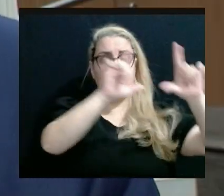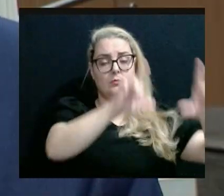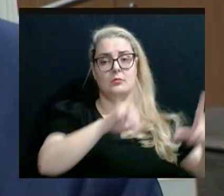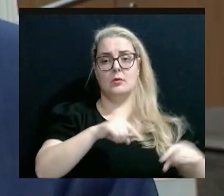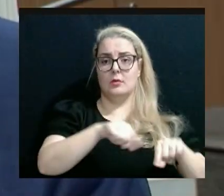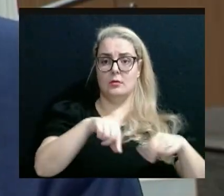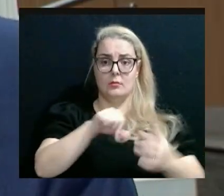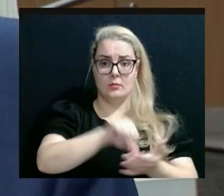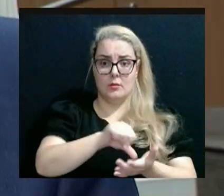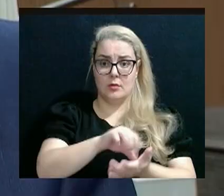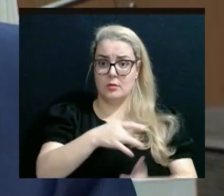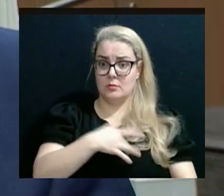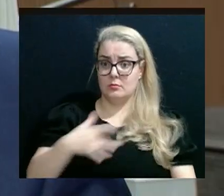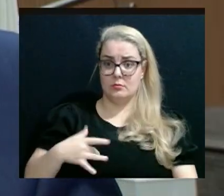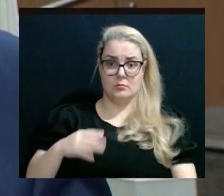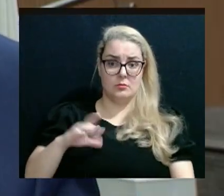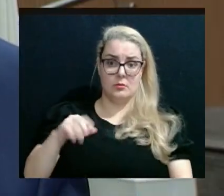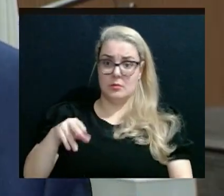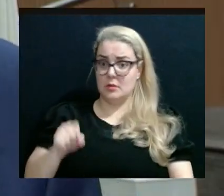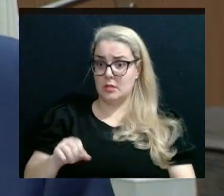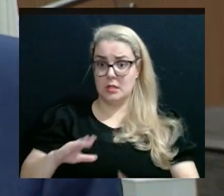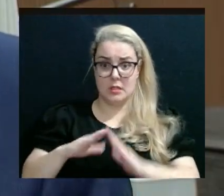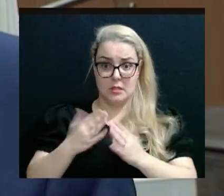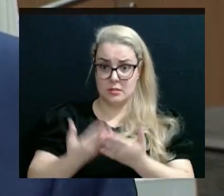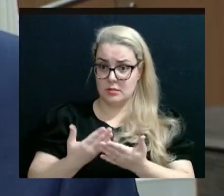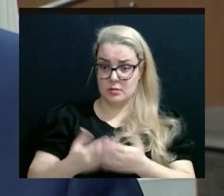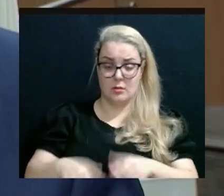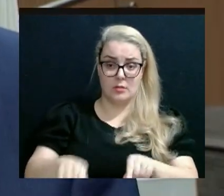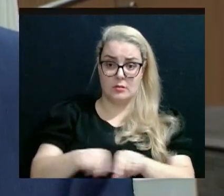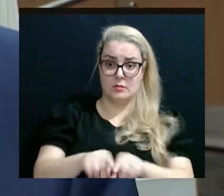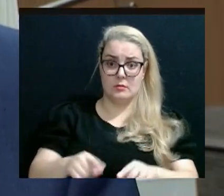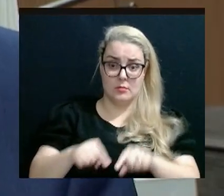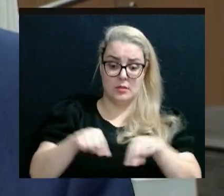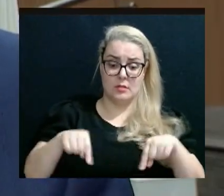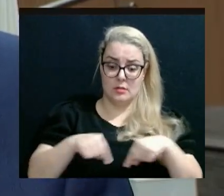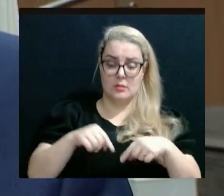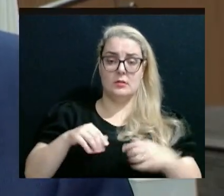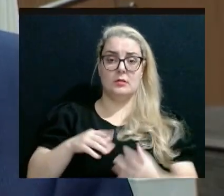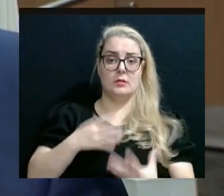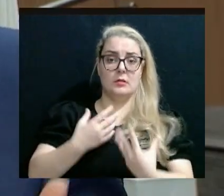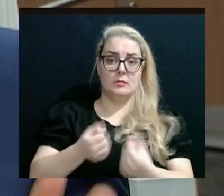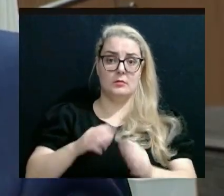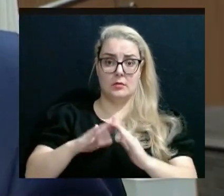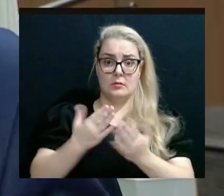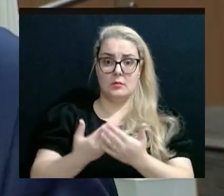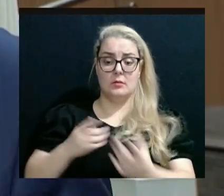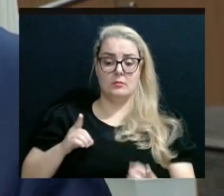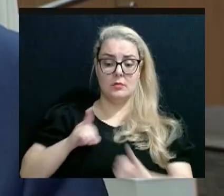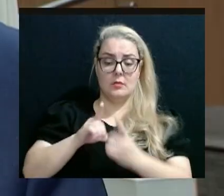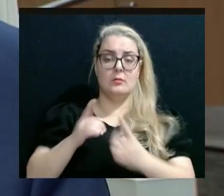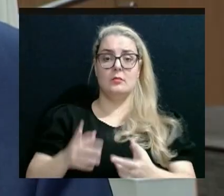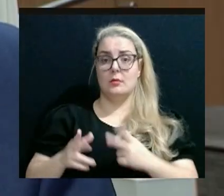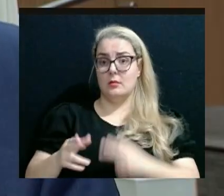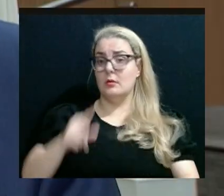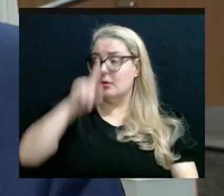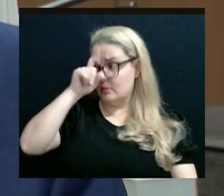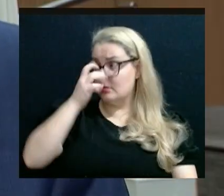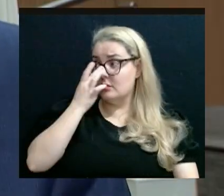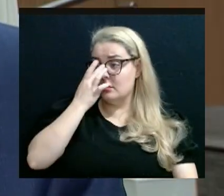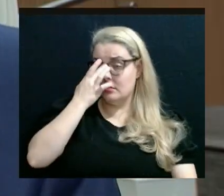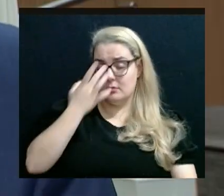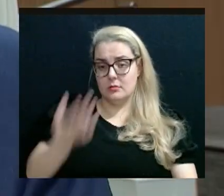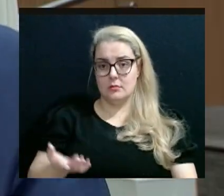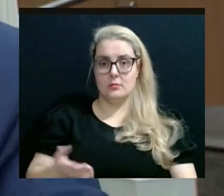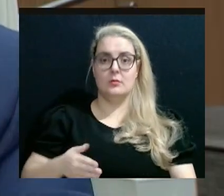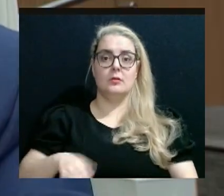saúde, CRAS, escolas também, na recepção das escolas, para que ali quando a pessoa chegar, é que nem no hospital, né? Então quando você chega